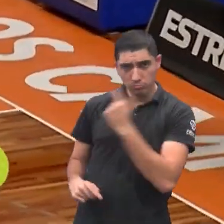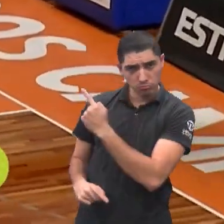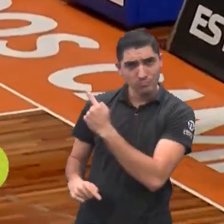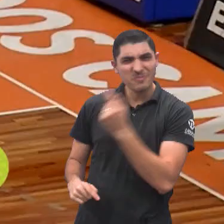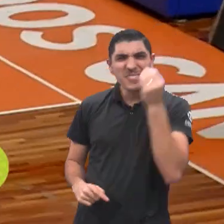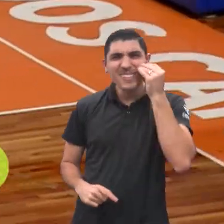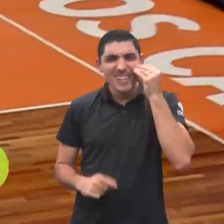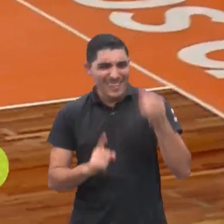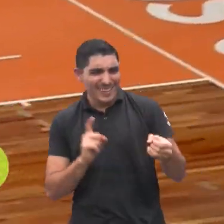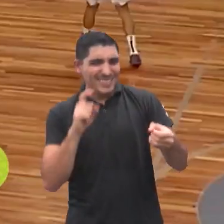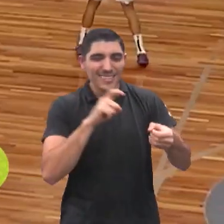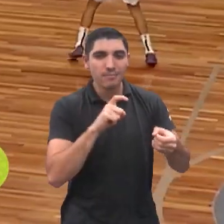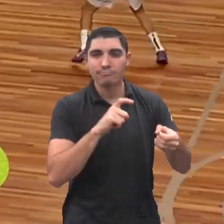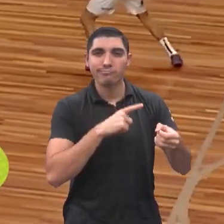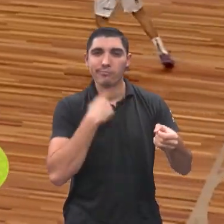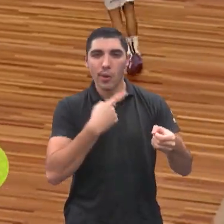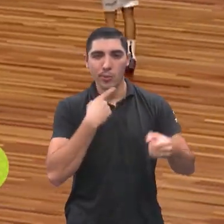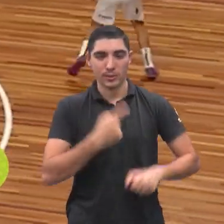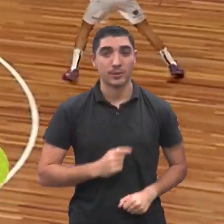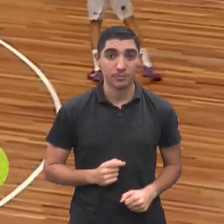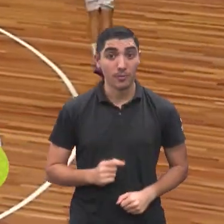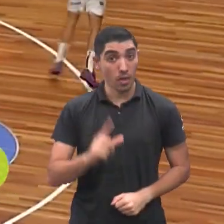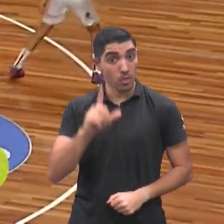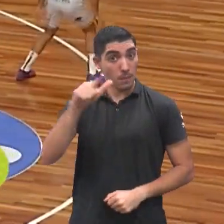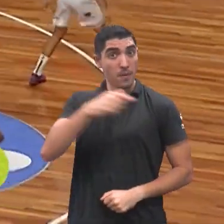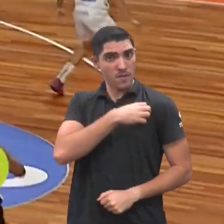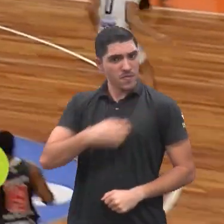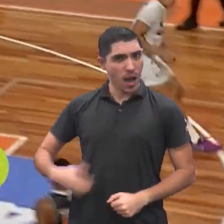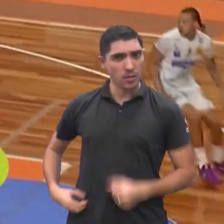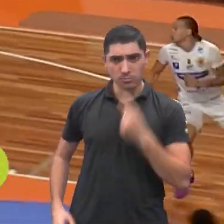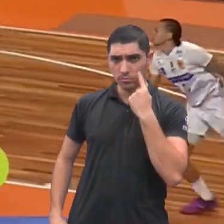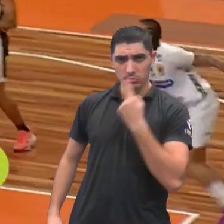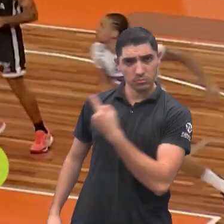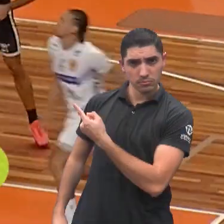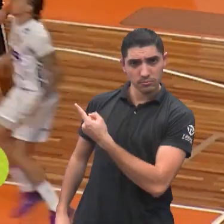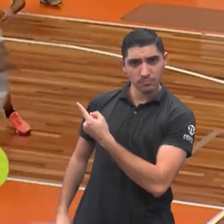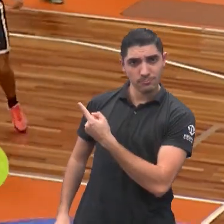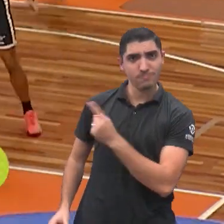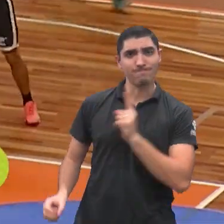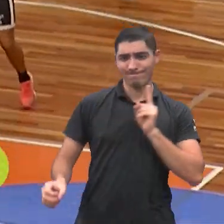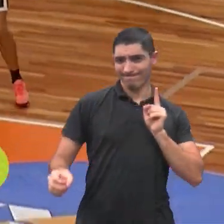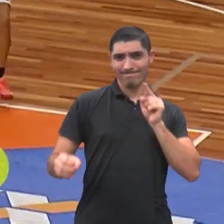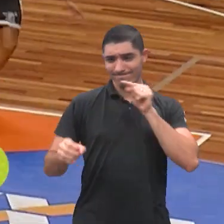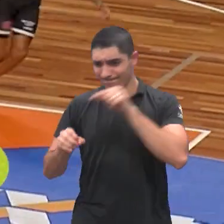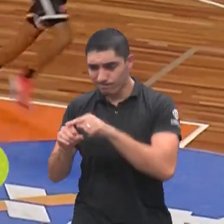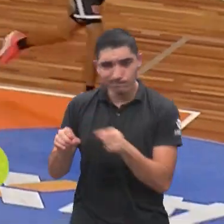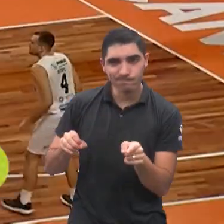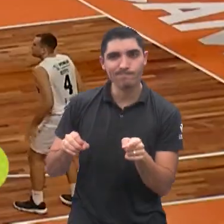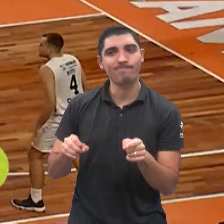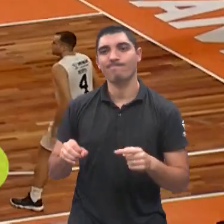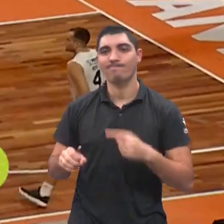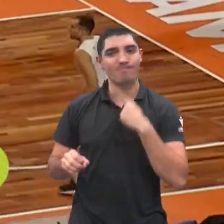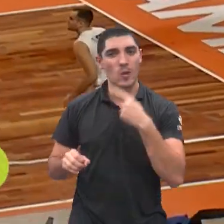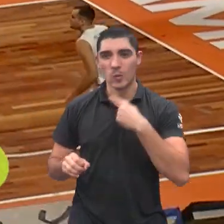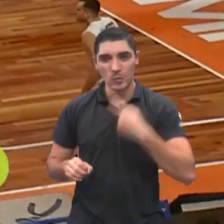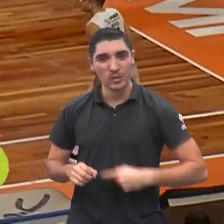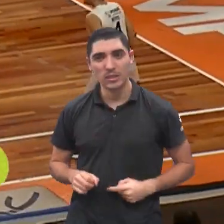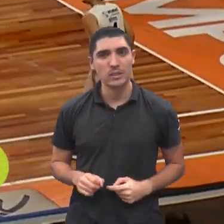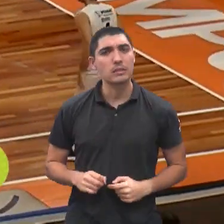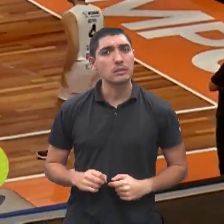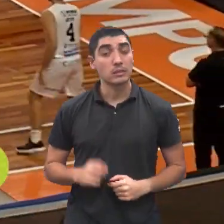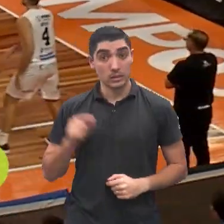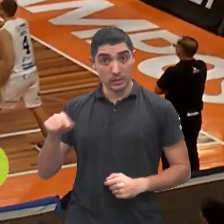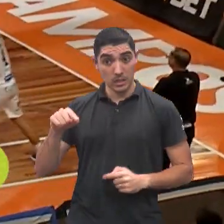sexta logo na primeira jogada. O Vasco não queria ficar atrás e respondeu logo em seguida. Jogo de playoff